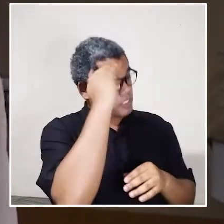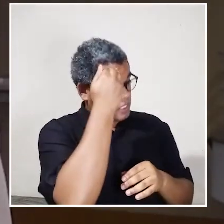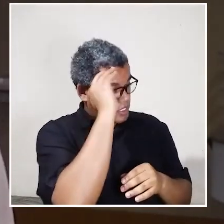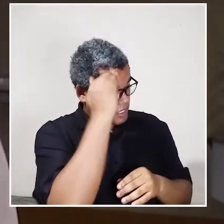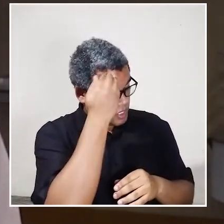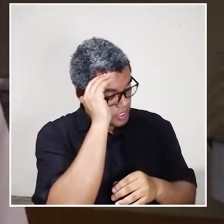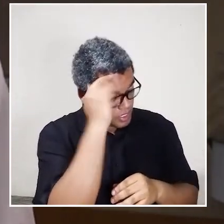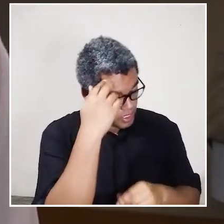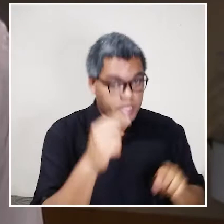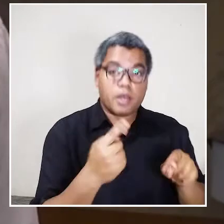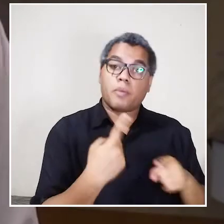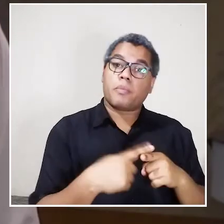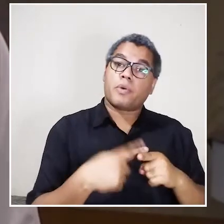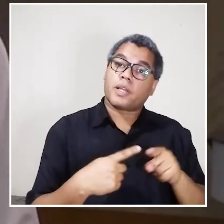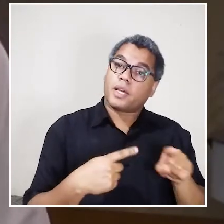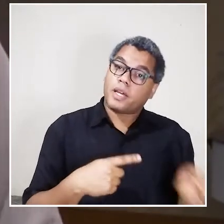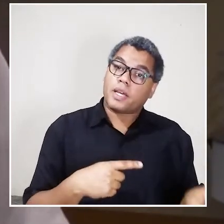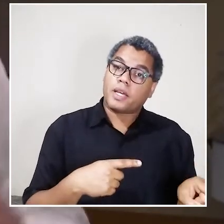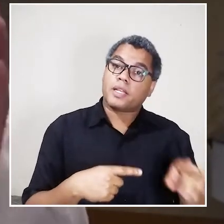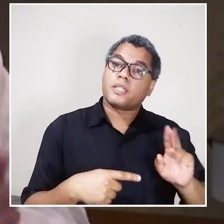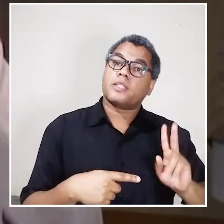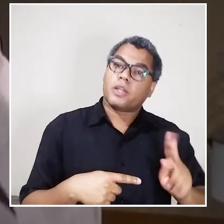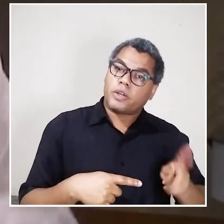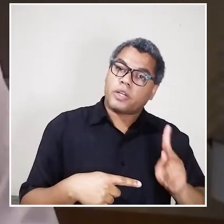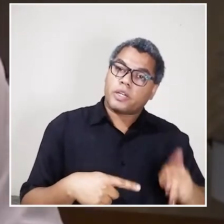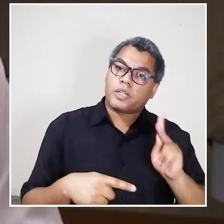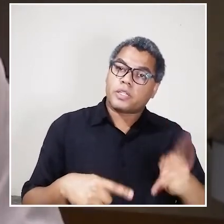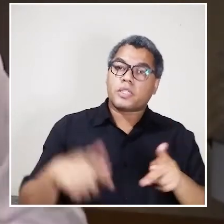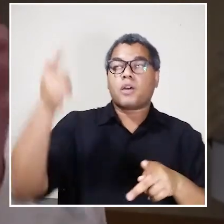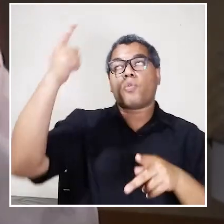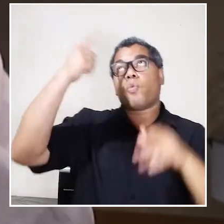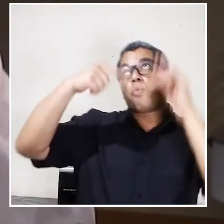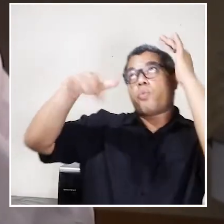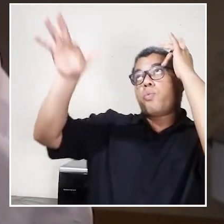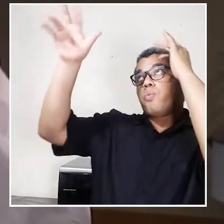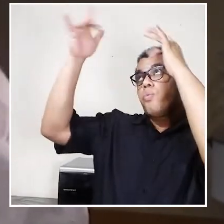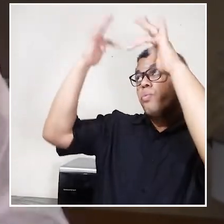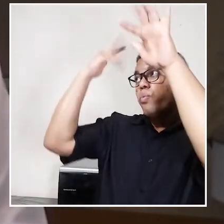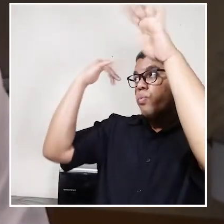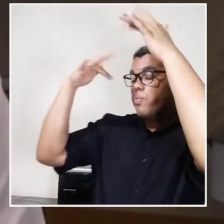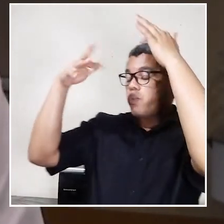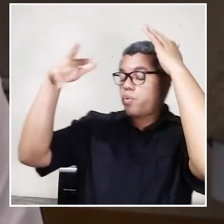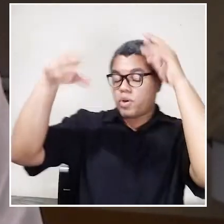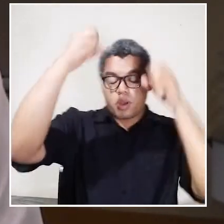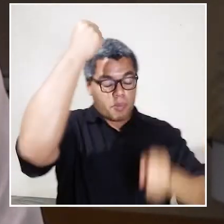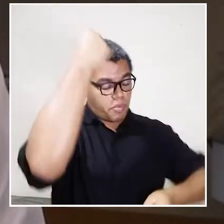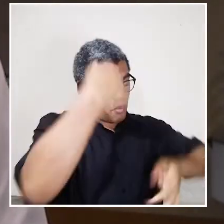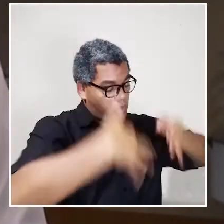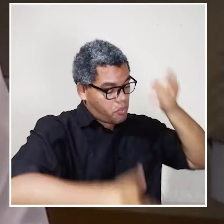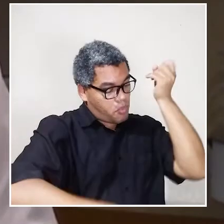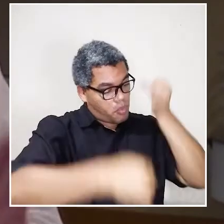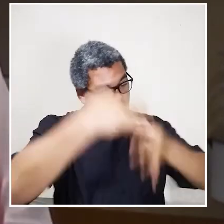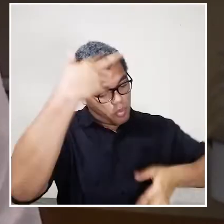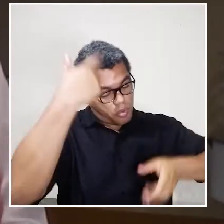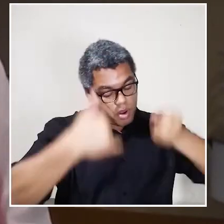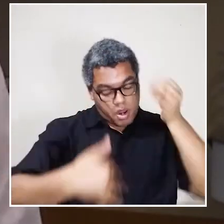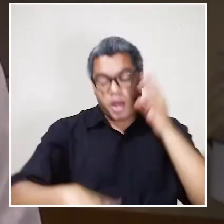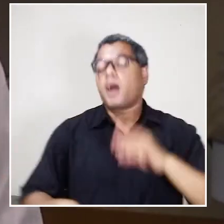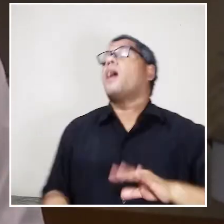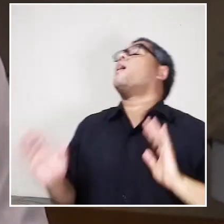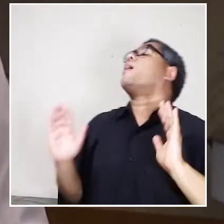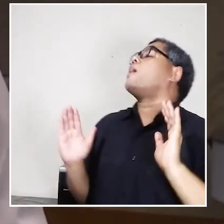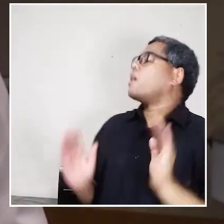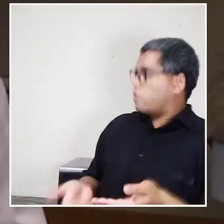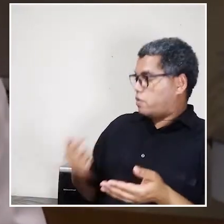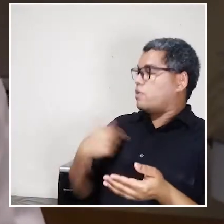estão sempre em outro planeta. A gente primeiro precisa saber, você entendeu? Eu já vou explicar 50 vezes para você entender. Quando ele diz assim, agora eu